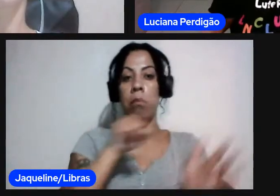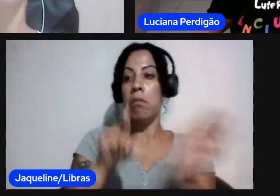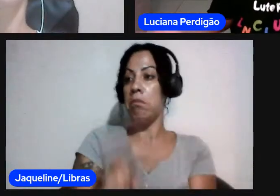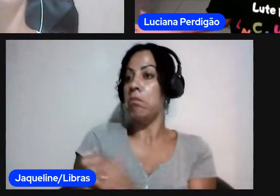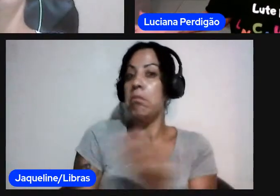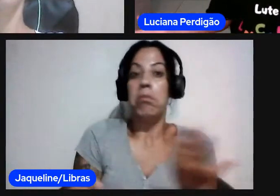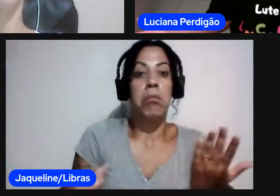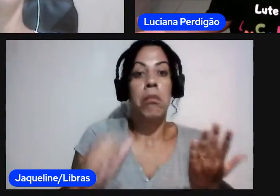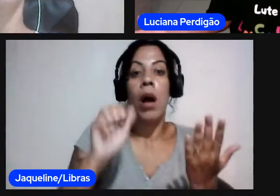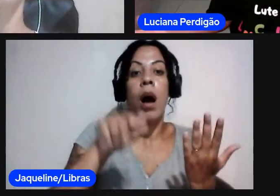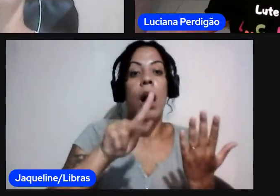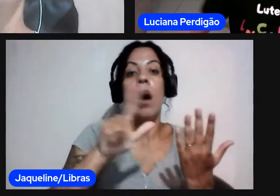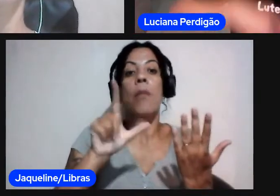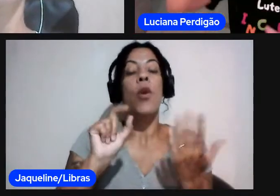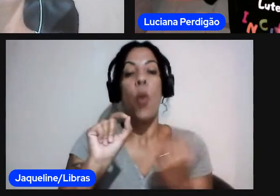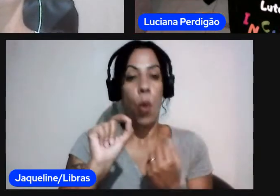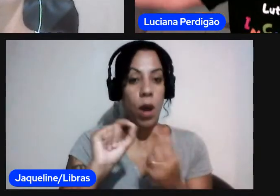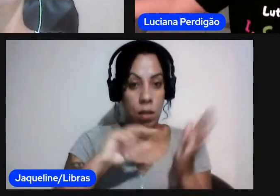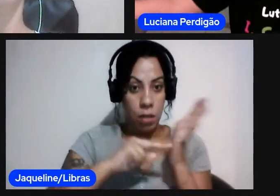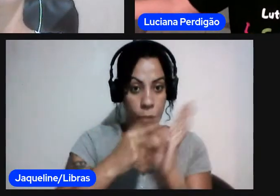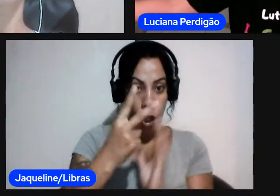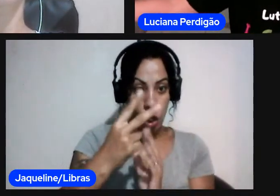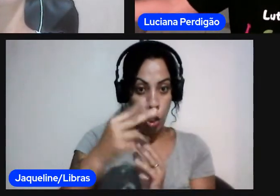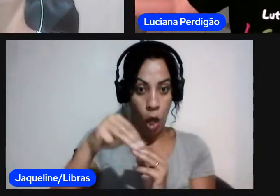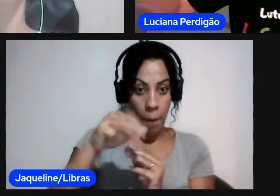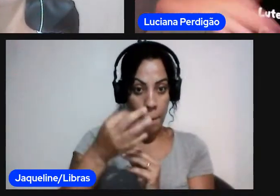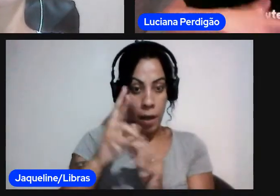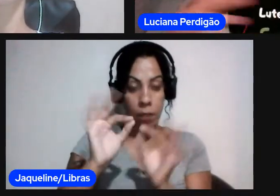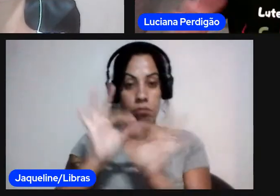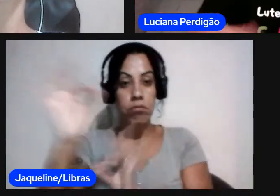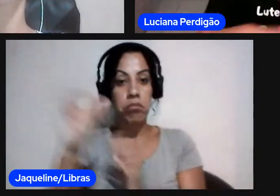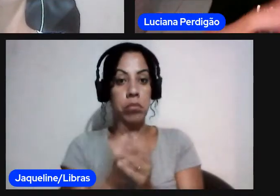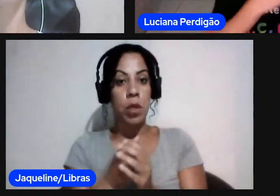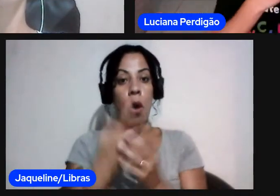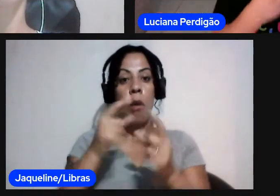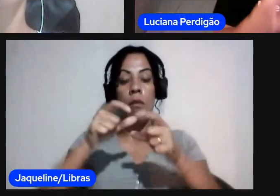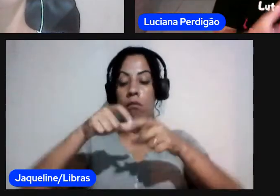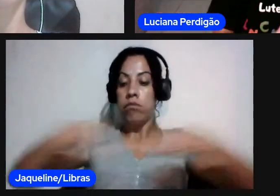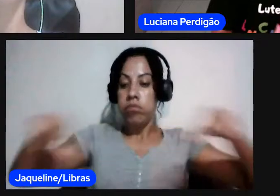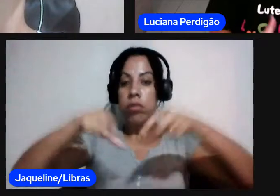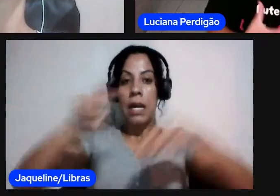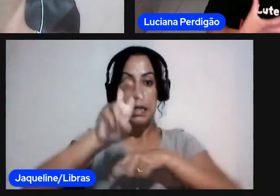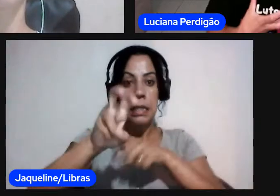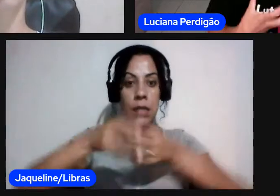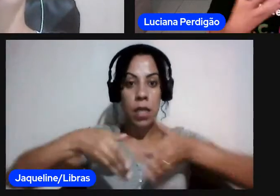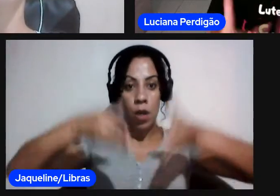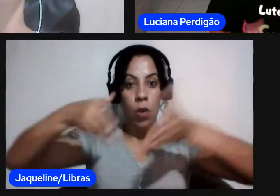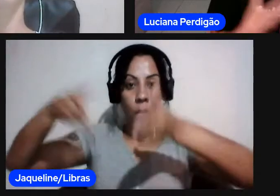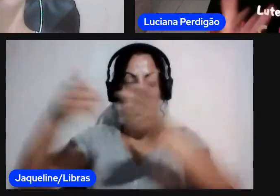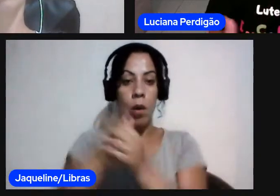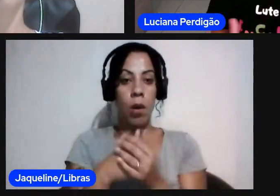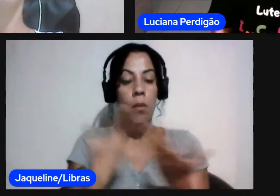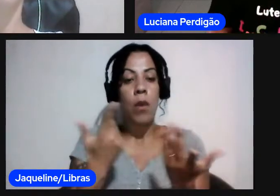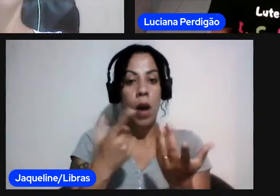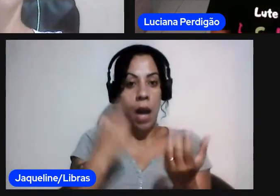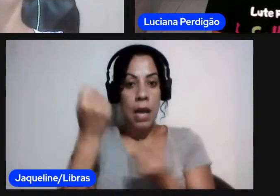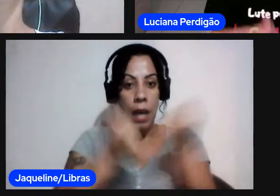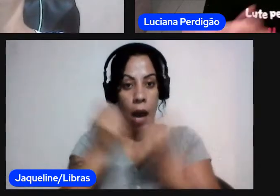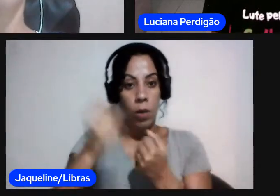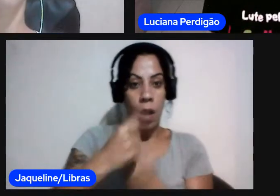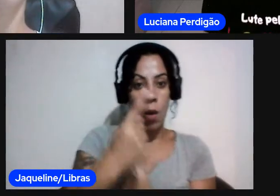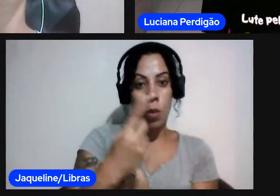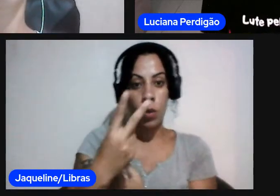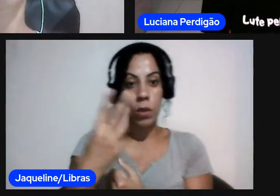2 metros, 4 metros, 5 pistas, tem carro passando? Não tem... Aí eu tive que fazer outra escolha